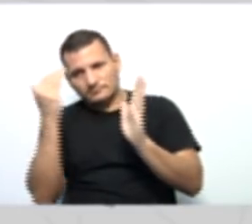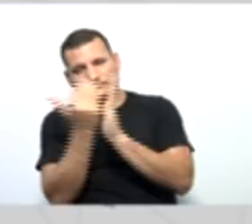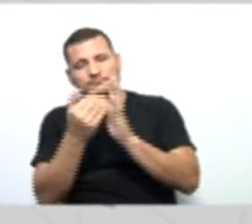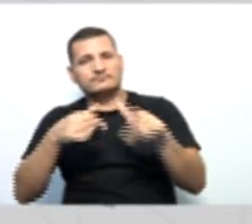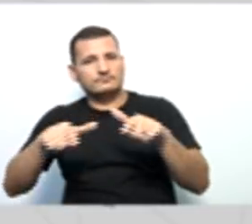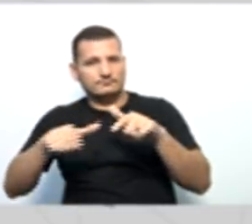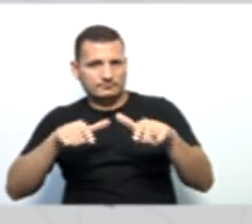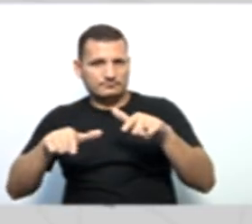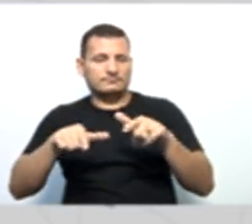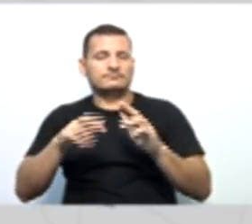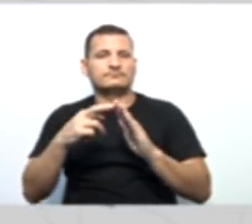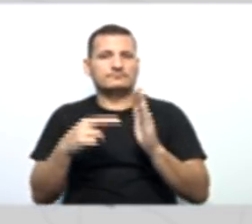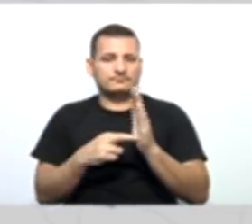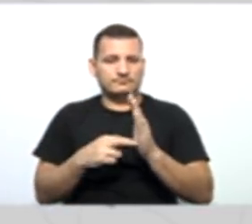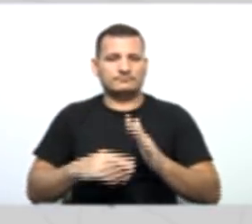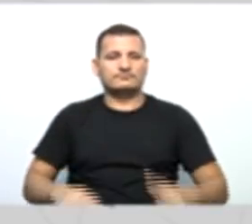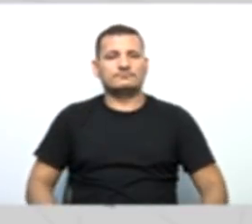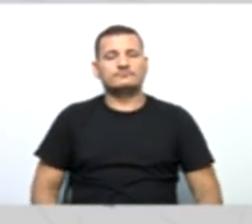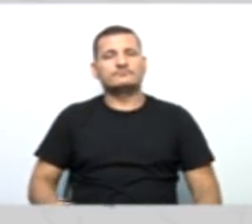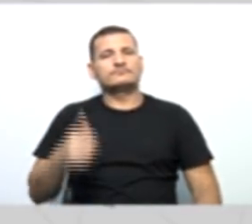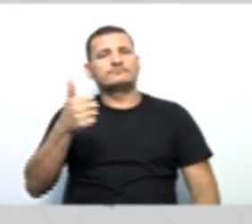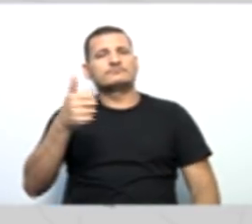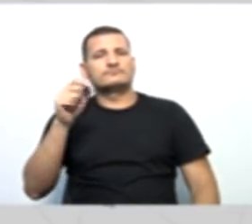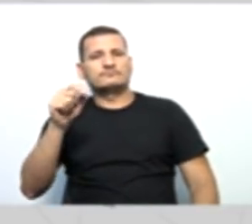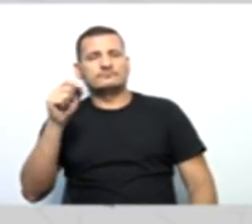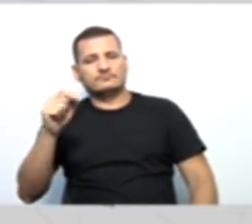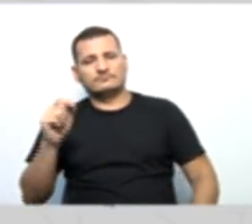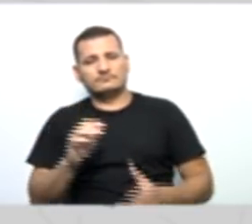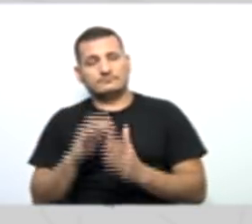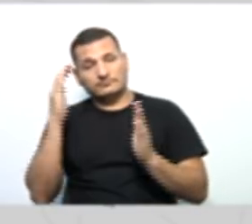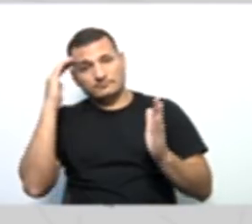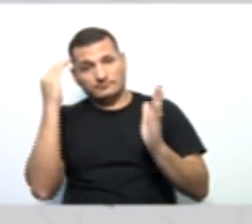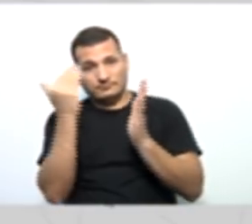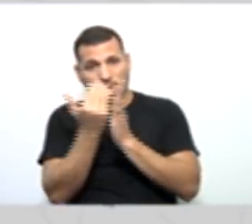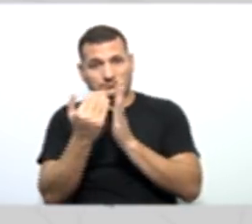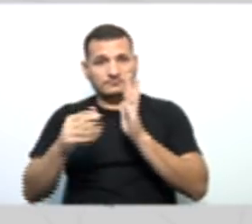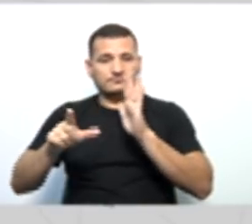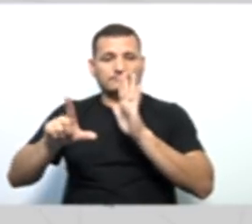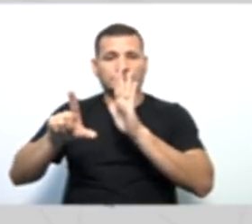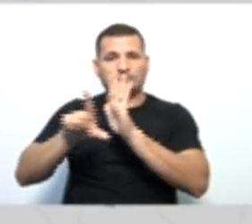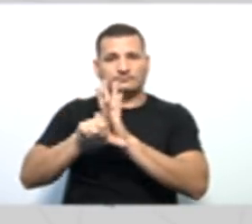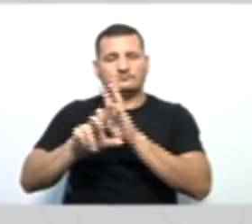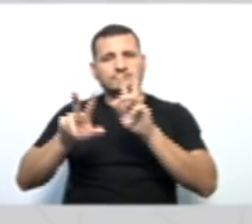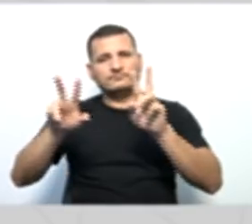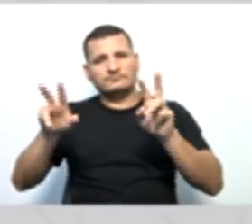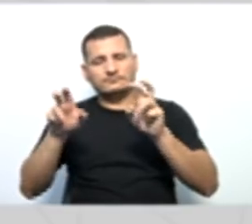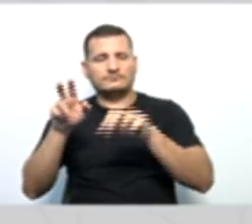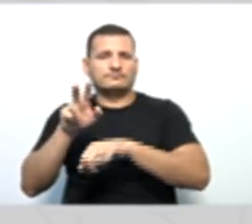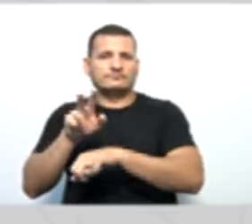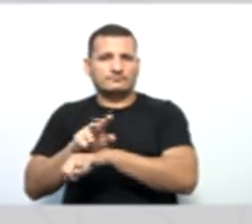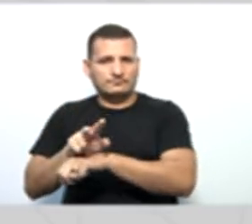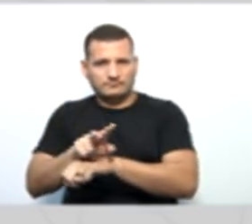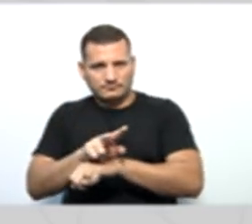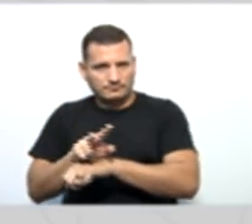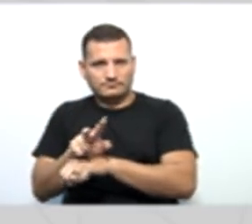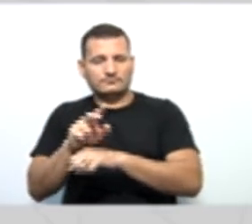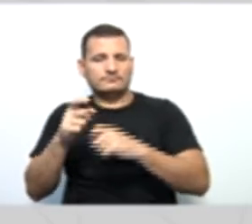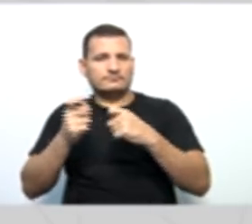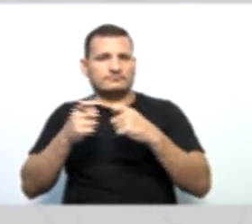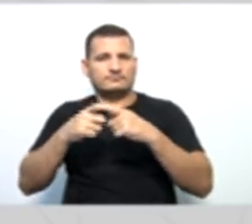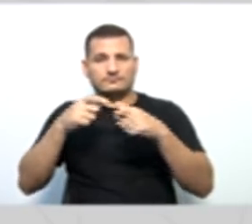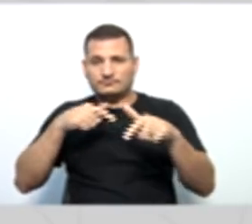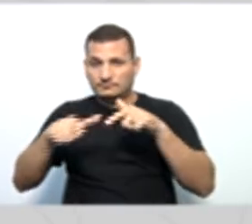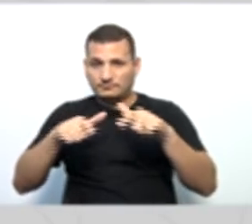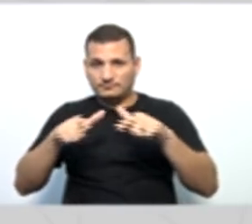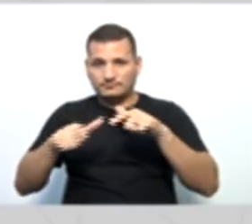regrinha: cumprir as disposições legais e regulamentares sobre segurança e medicina do trabalho,